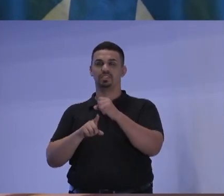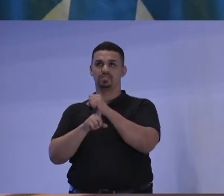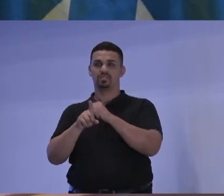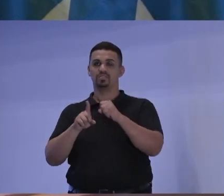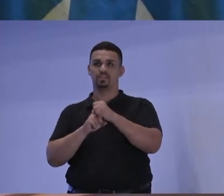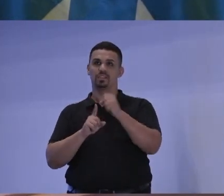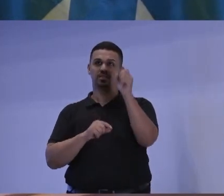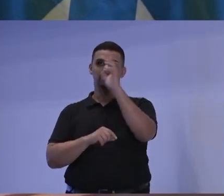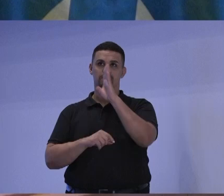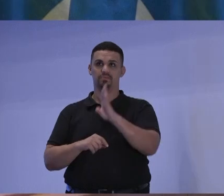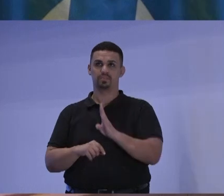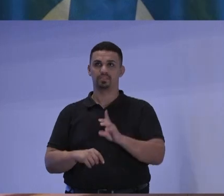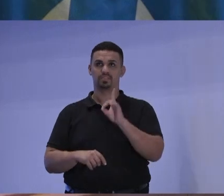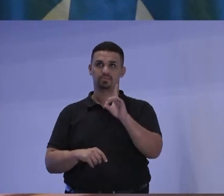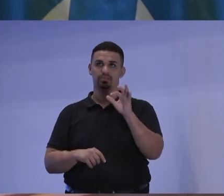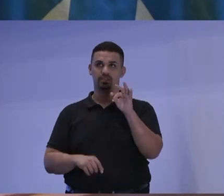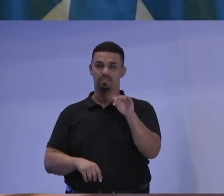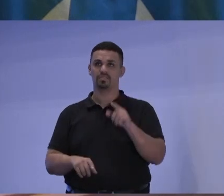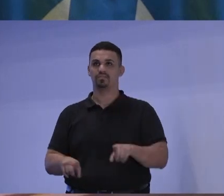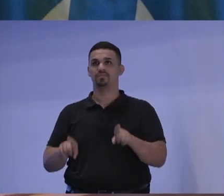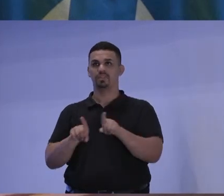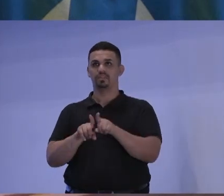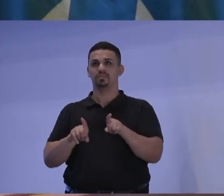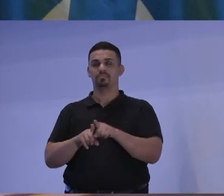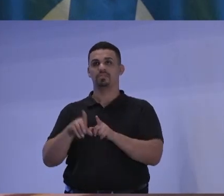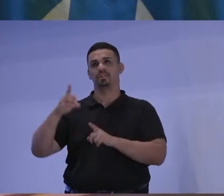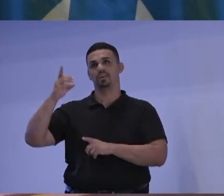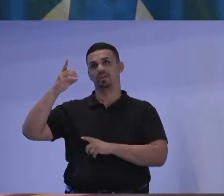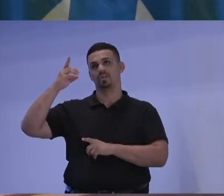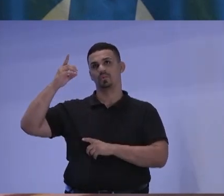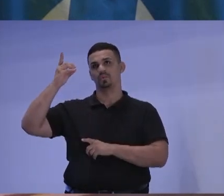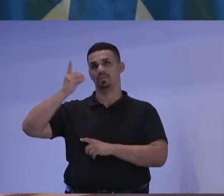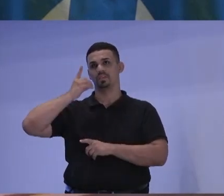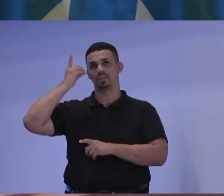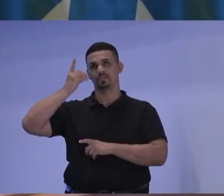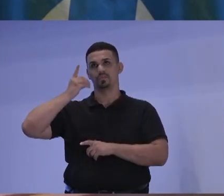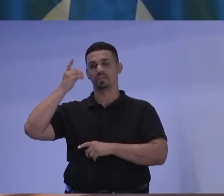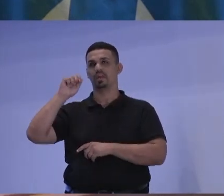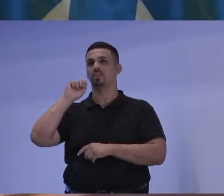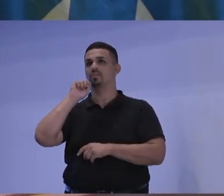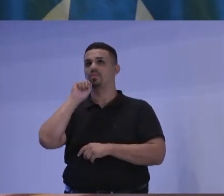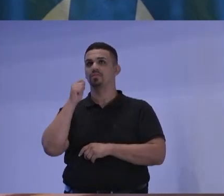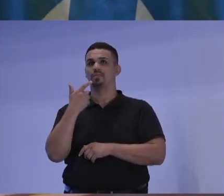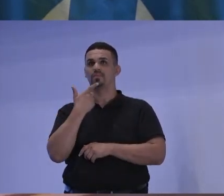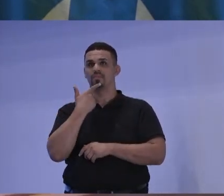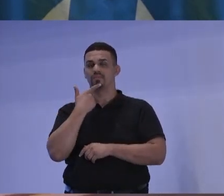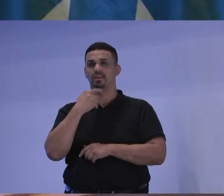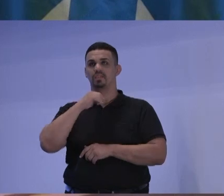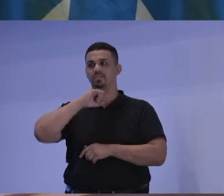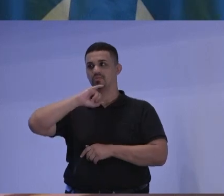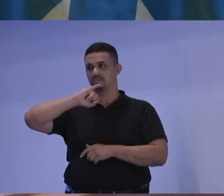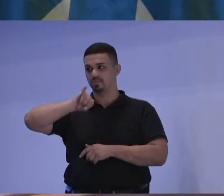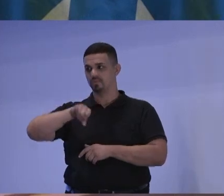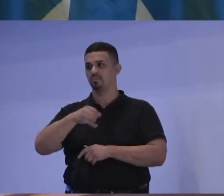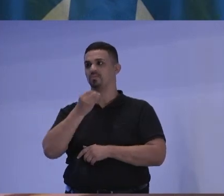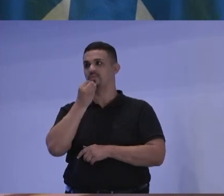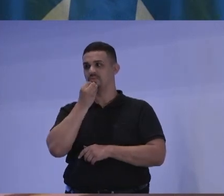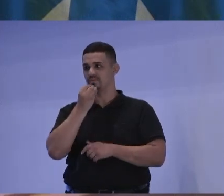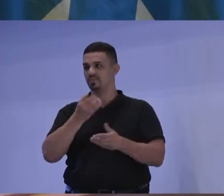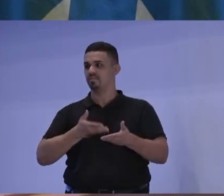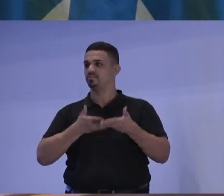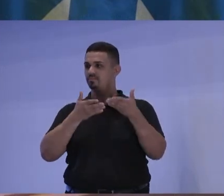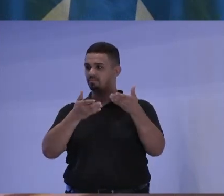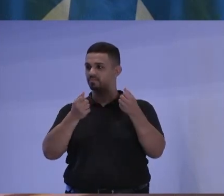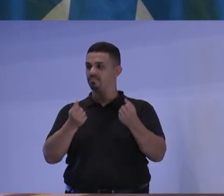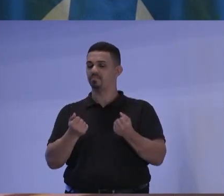ao deputado Fábio Félix pela oportunidade de falar sobre esse tema, que é um importante problema de